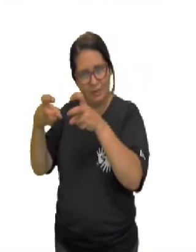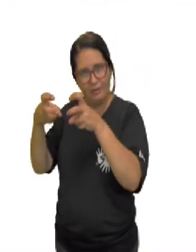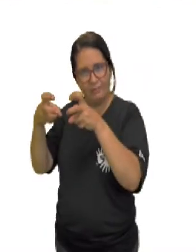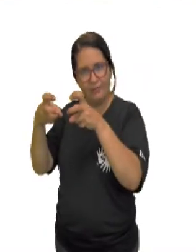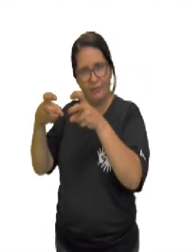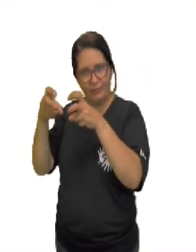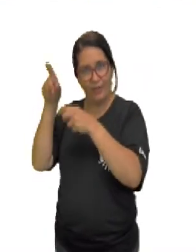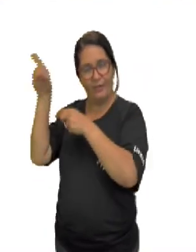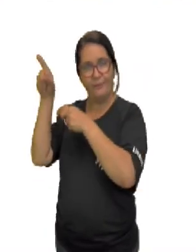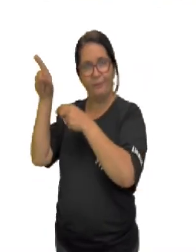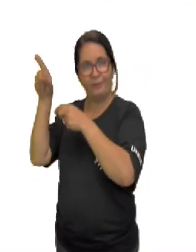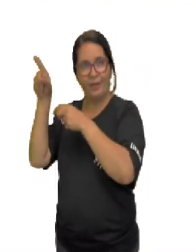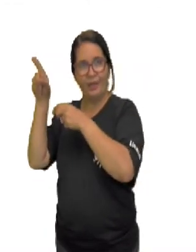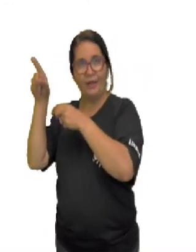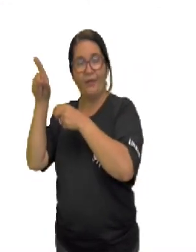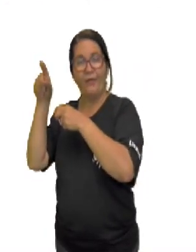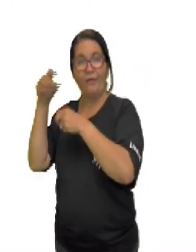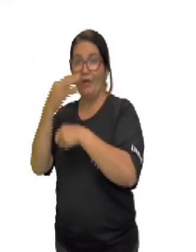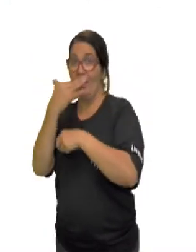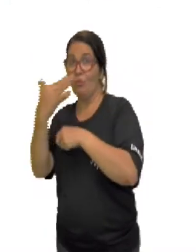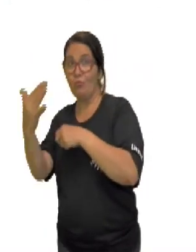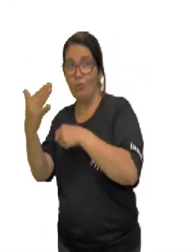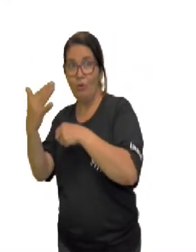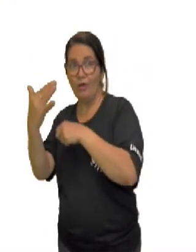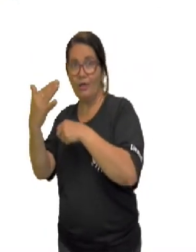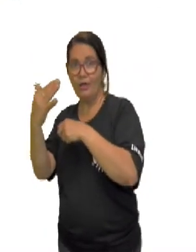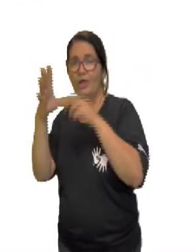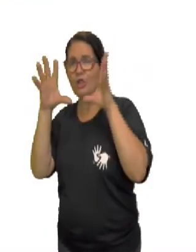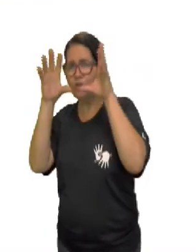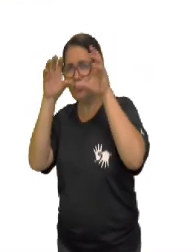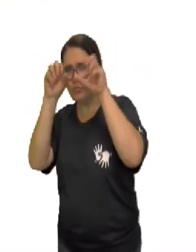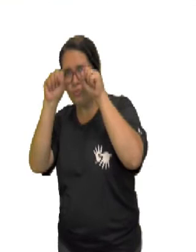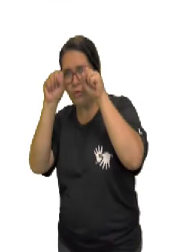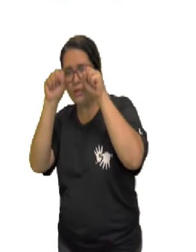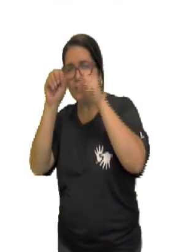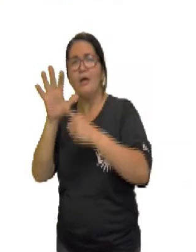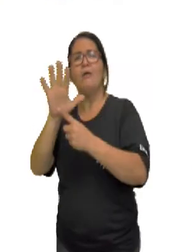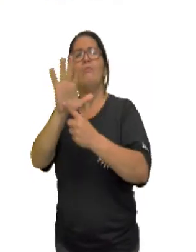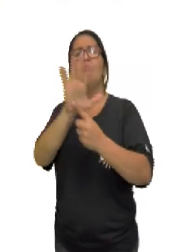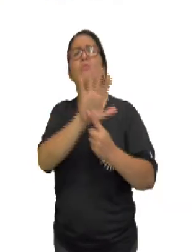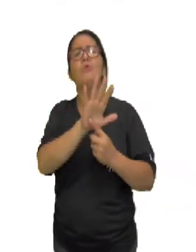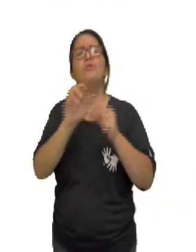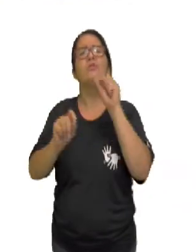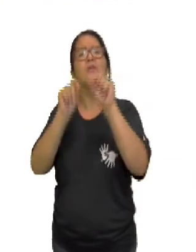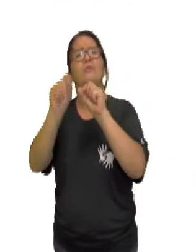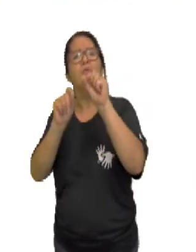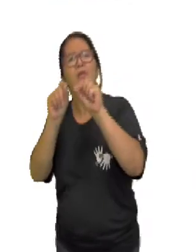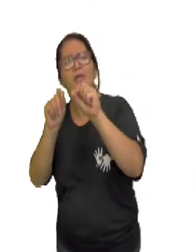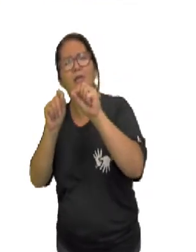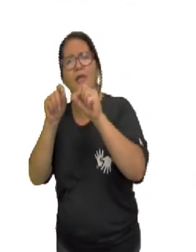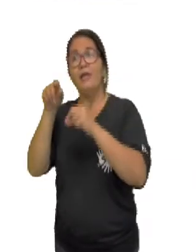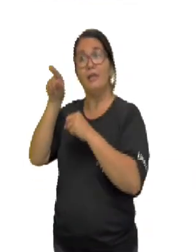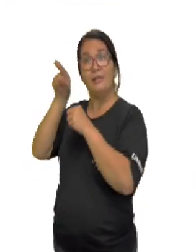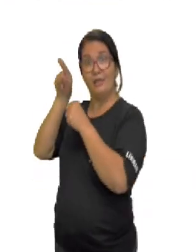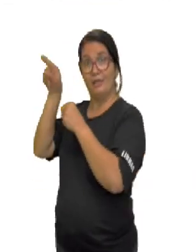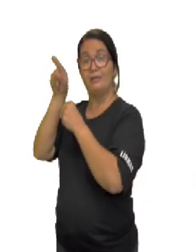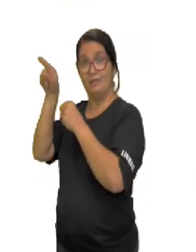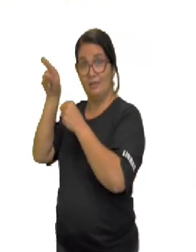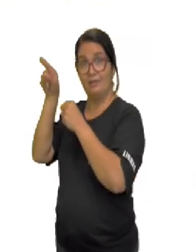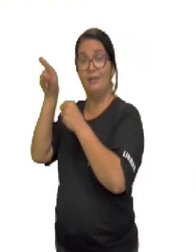grupos de cidades ali. Então, olha bem, esse roxo quase preto aqui,